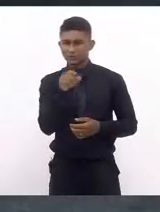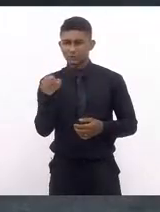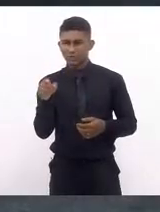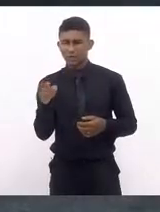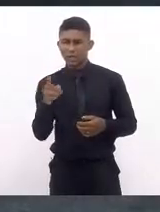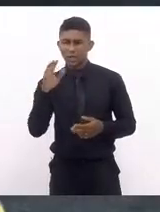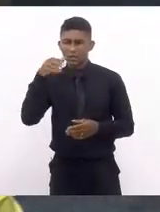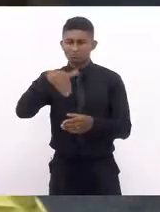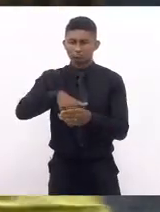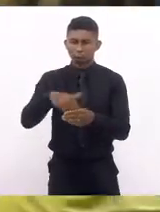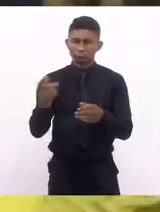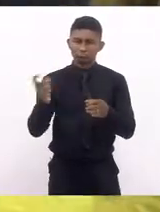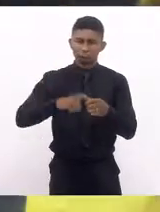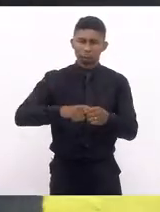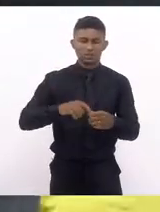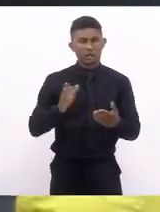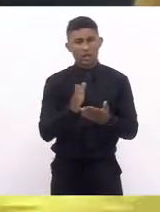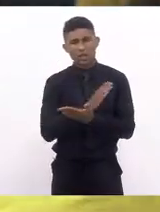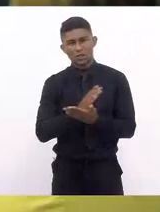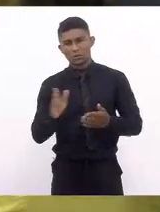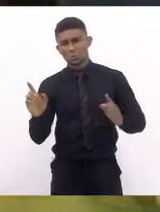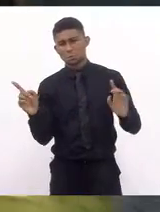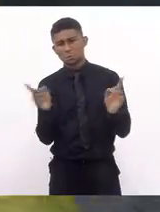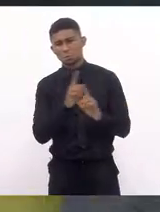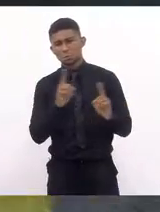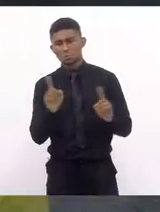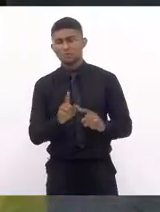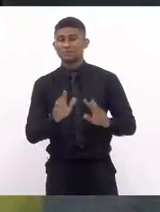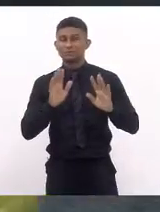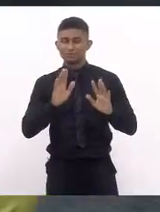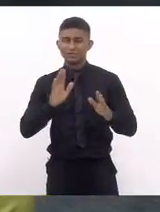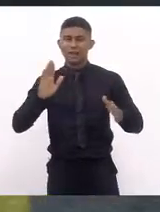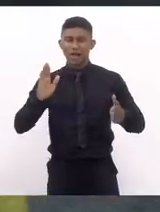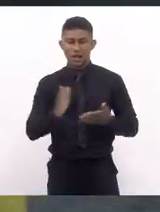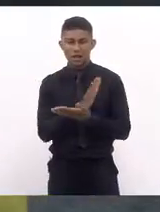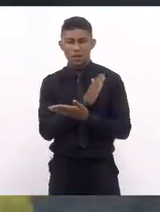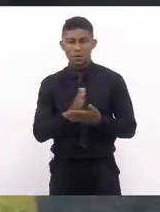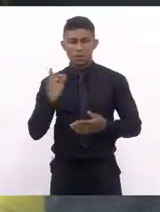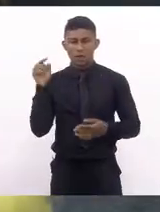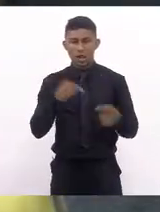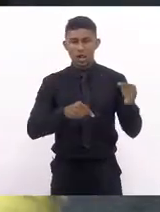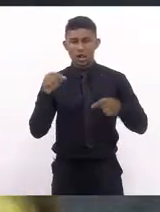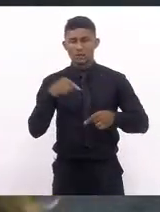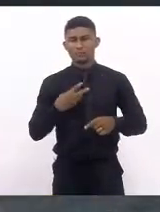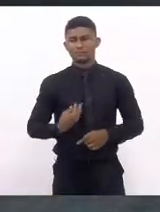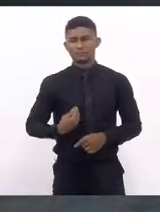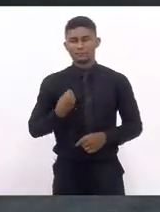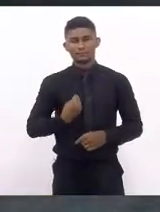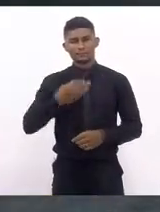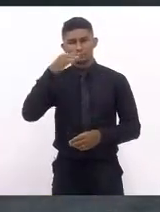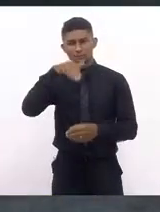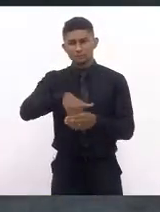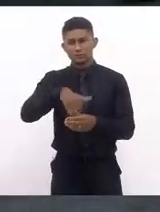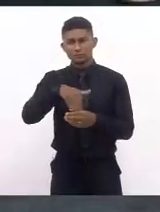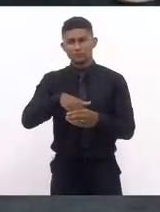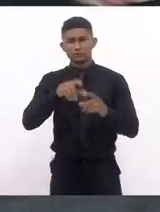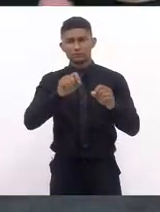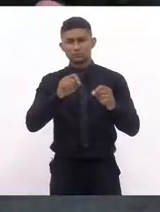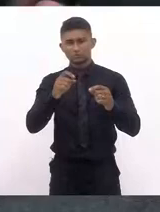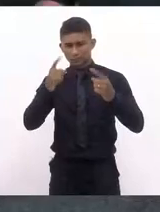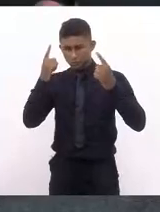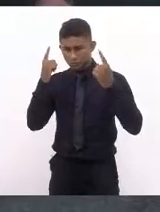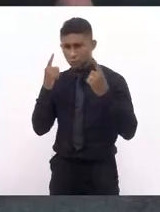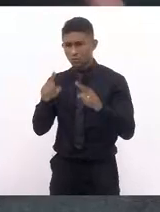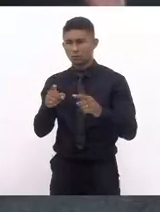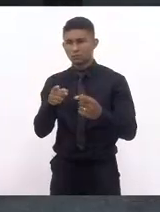outros não mas parte deles que estão aqui votaram contra